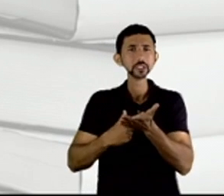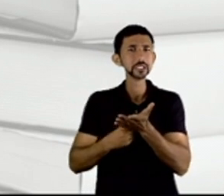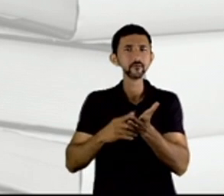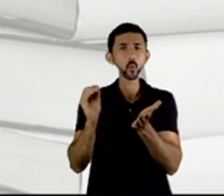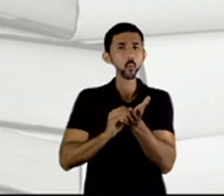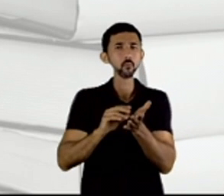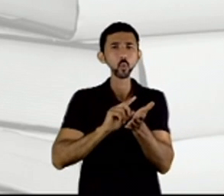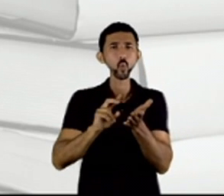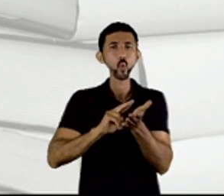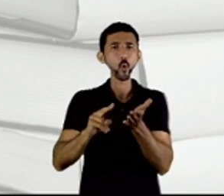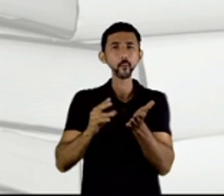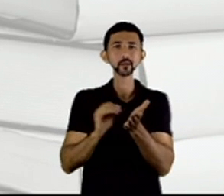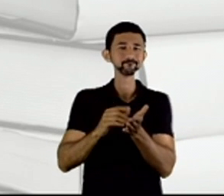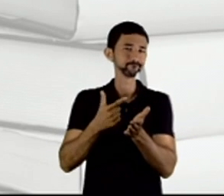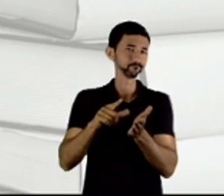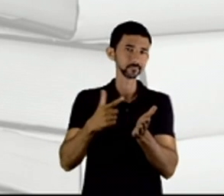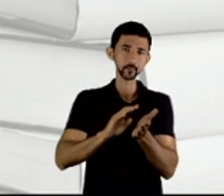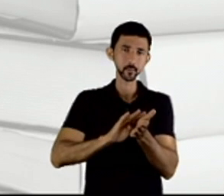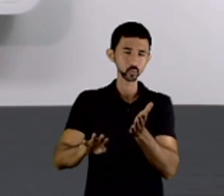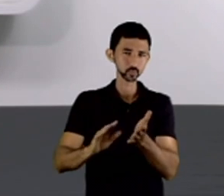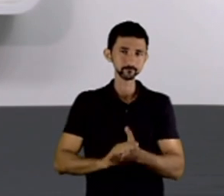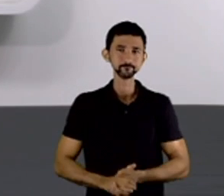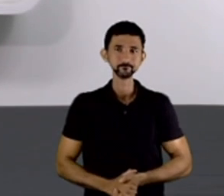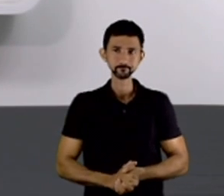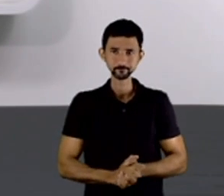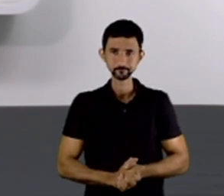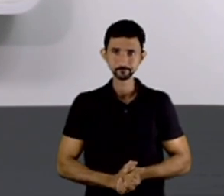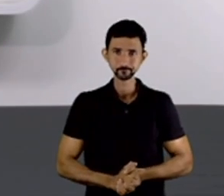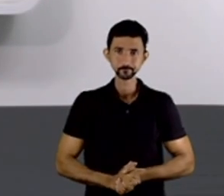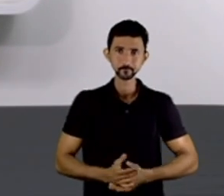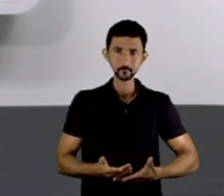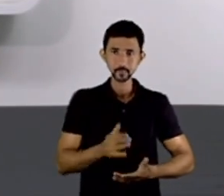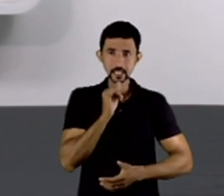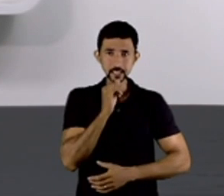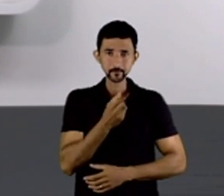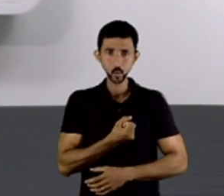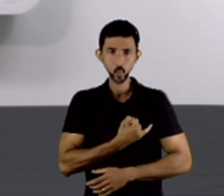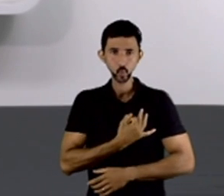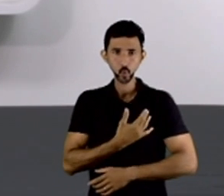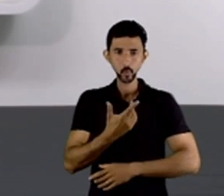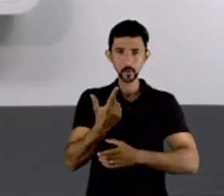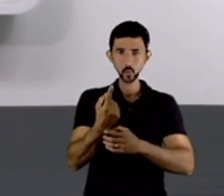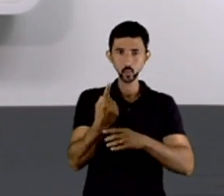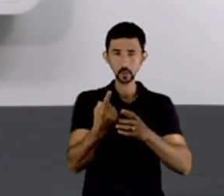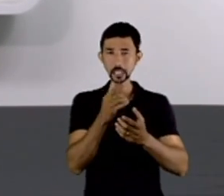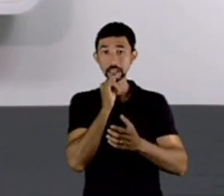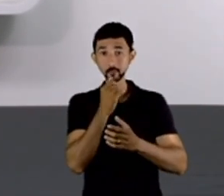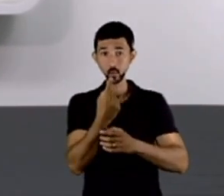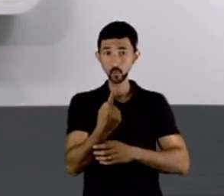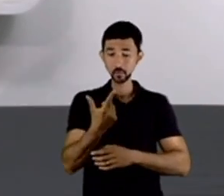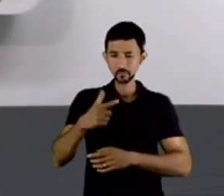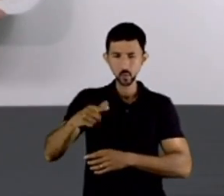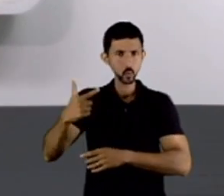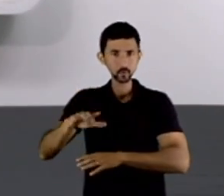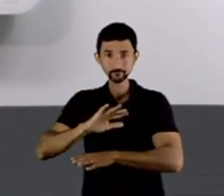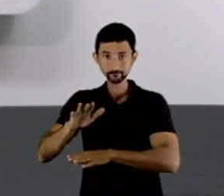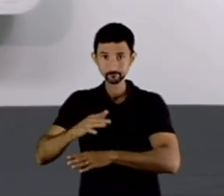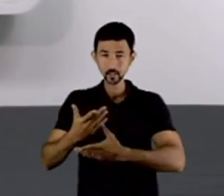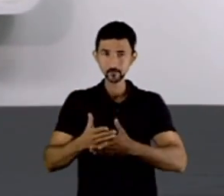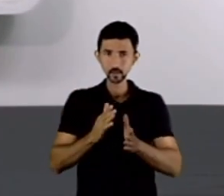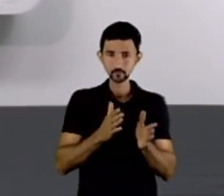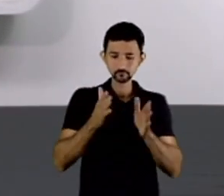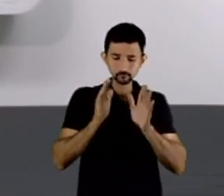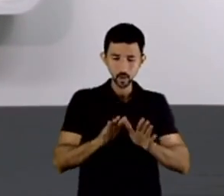faz parte do período, certo? Então, o número que não se repete indefinidamente após a